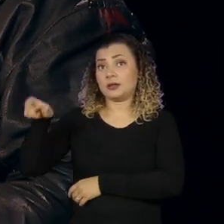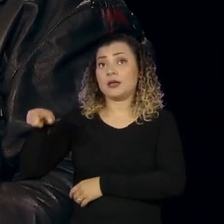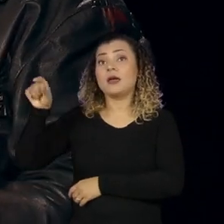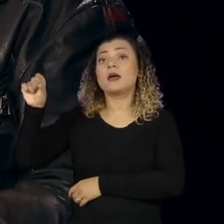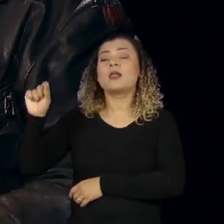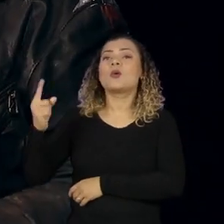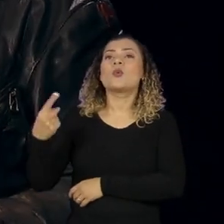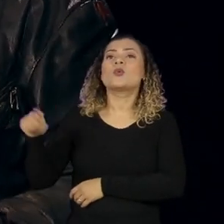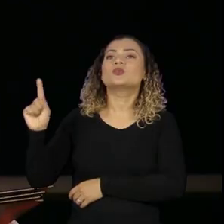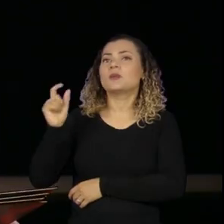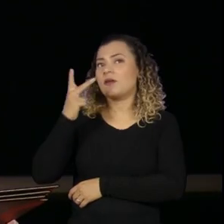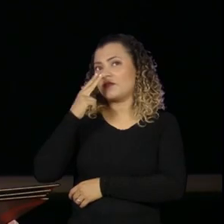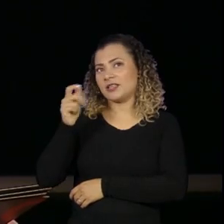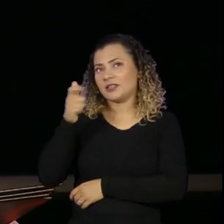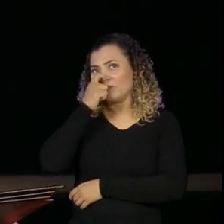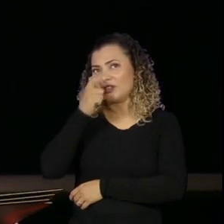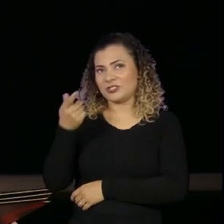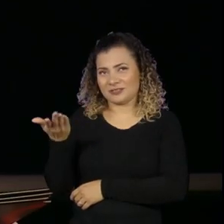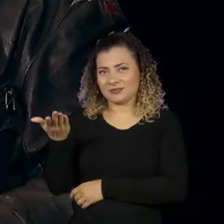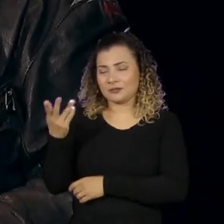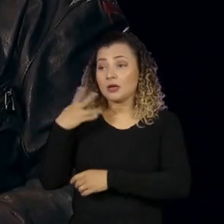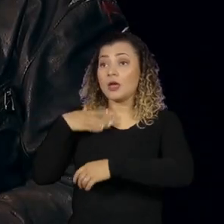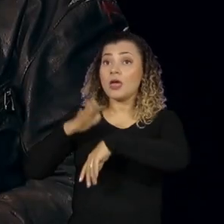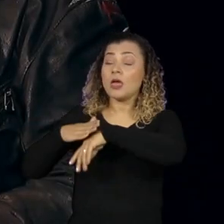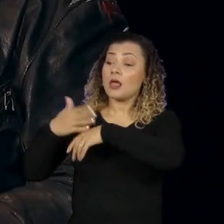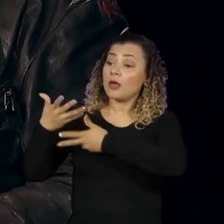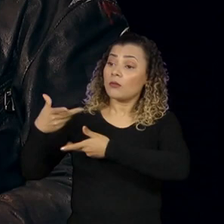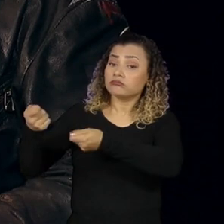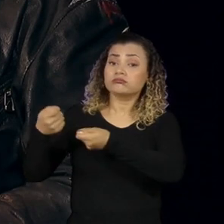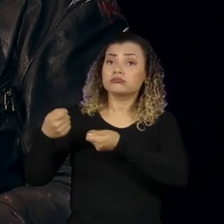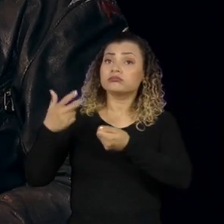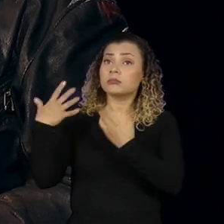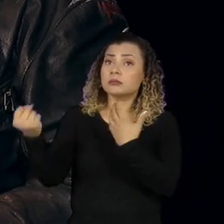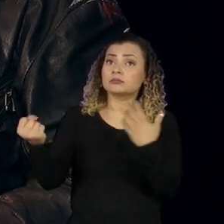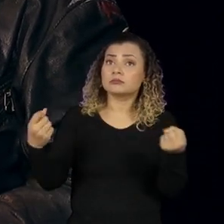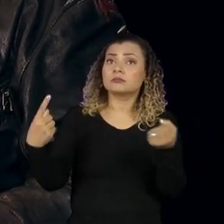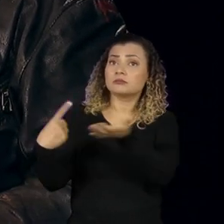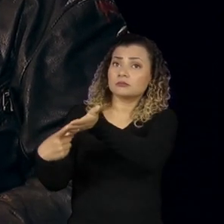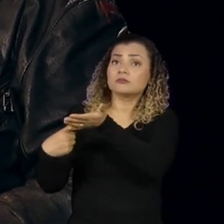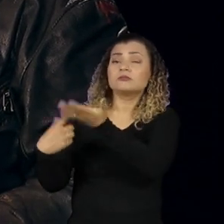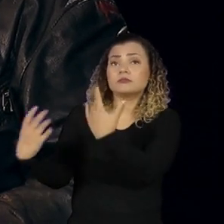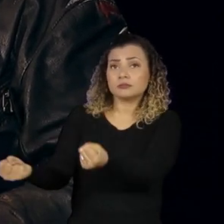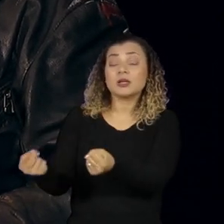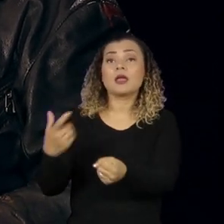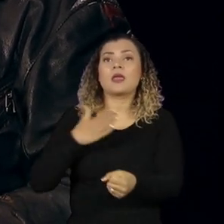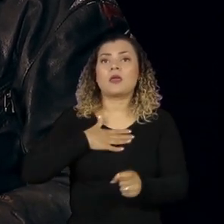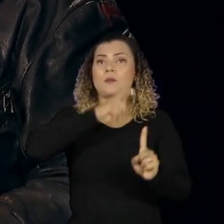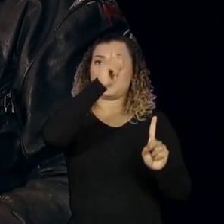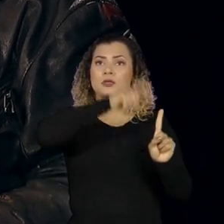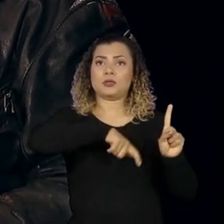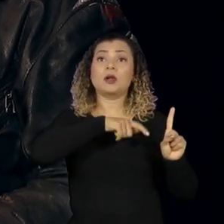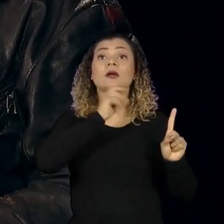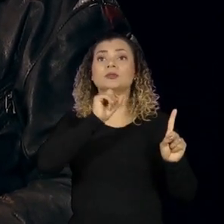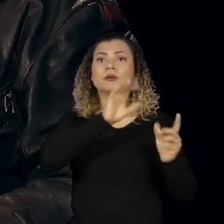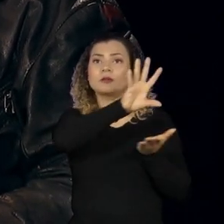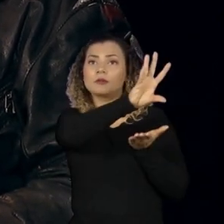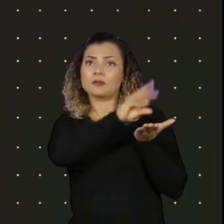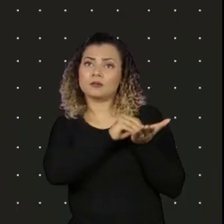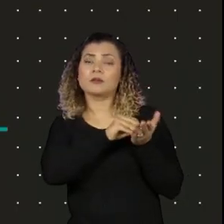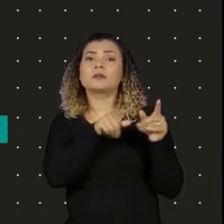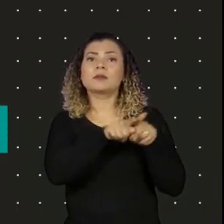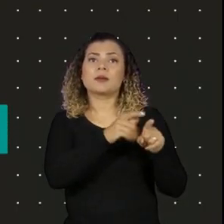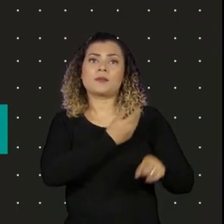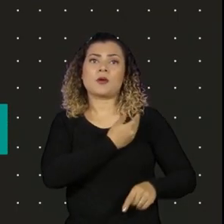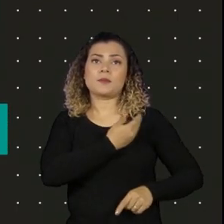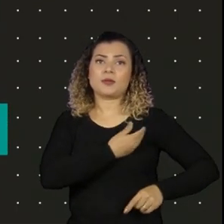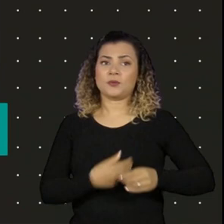virgem. Então, e aí eu lembro que eu fiz o personagem me inspirando no Pereio, que é meu amigo também,